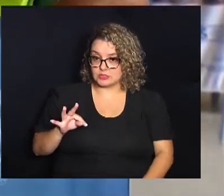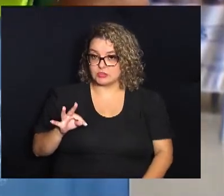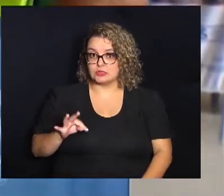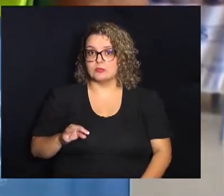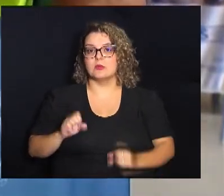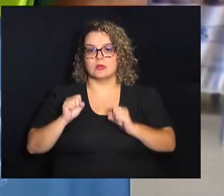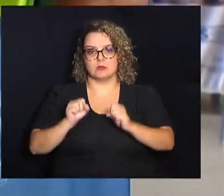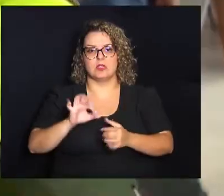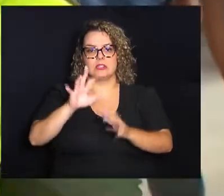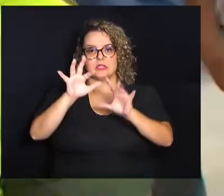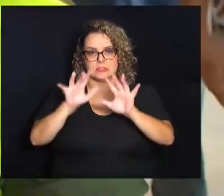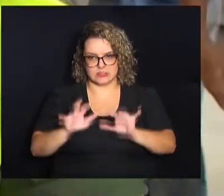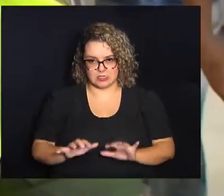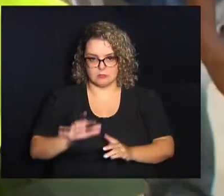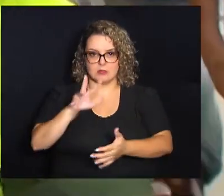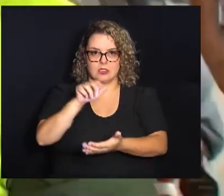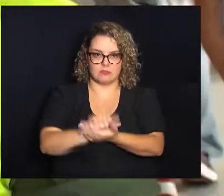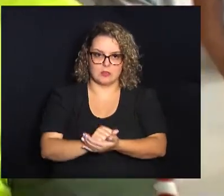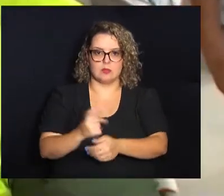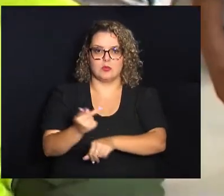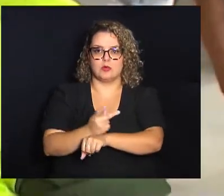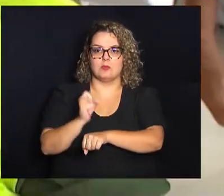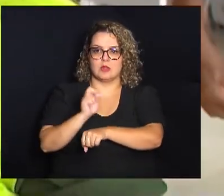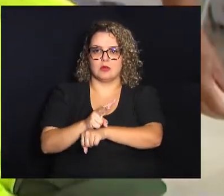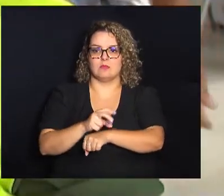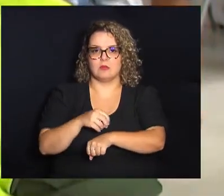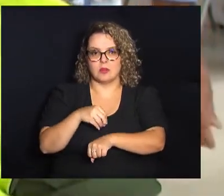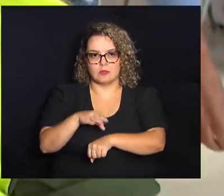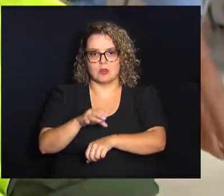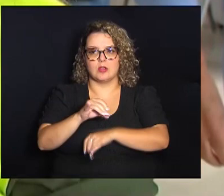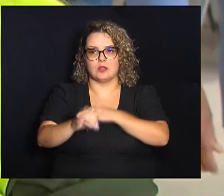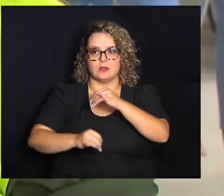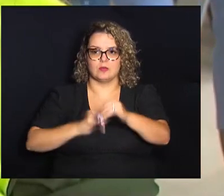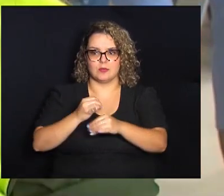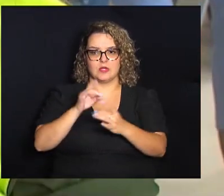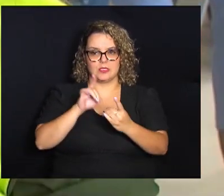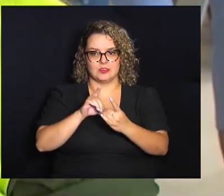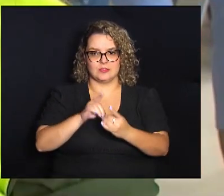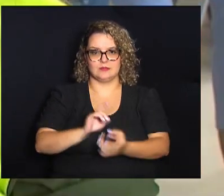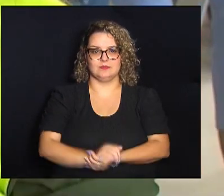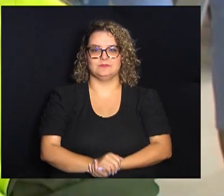se cadastrar, buscar vaga e ser encaminhado online com autoatendimento.